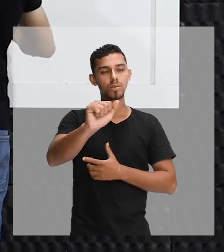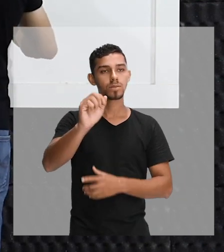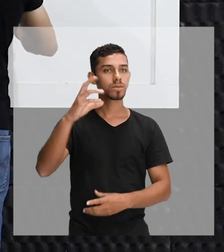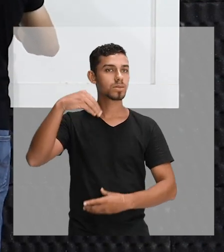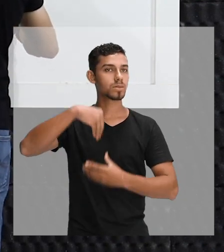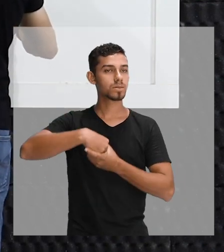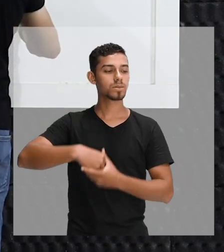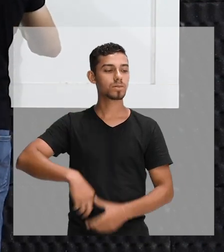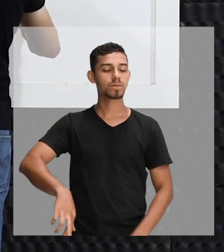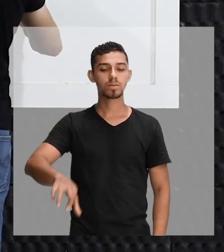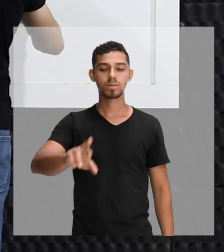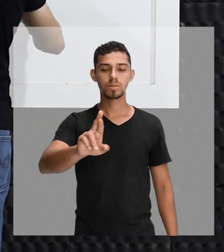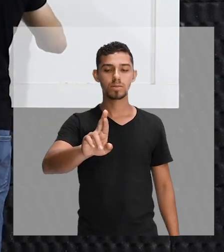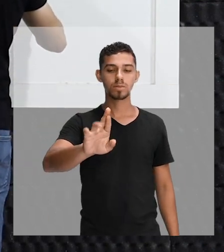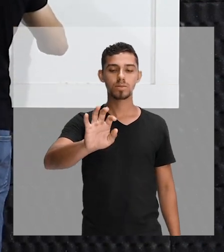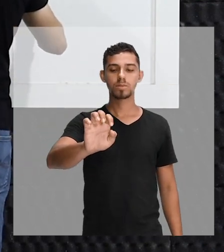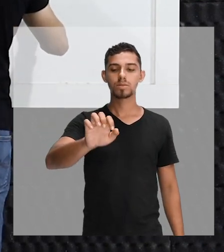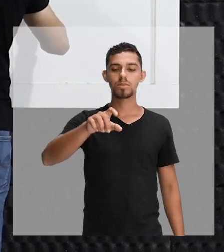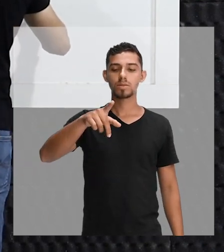representatividade, ó,